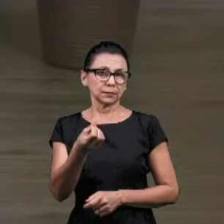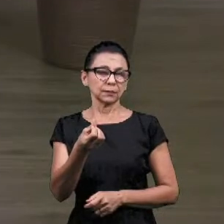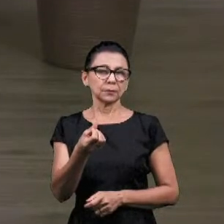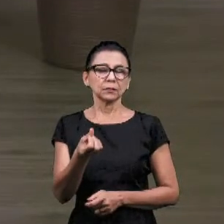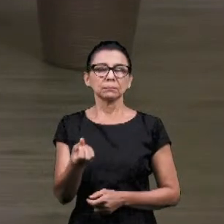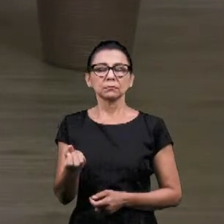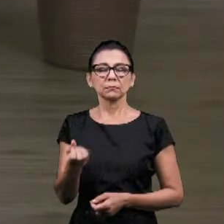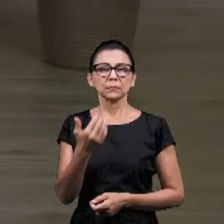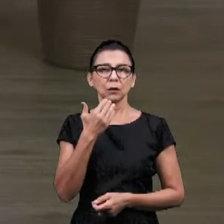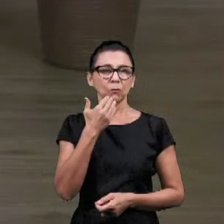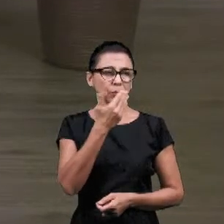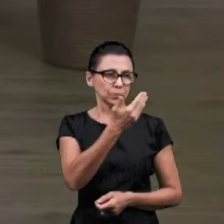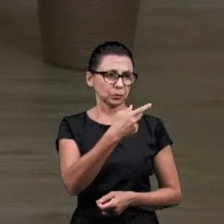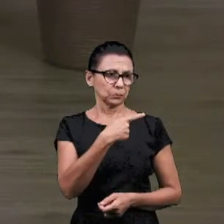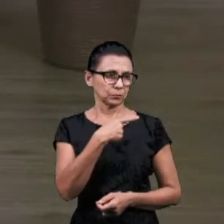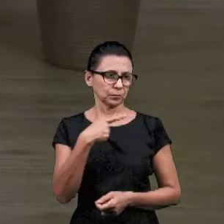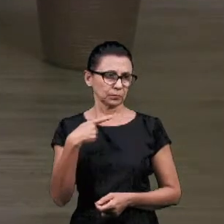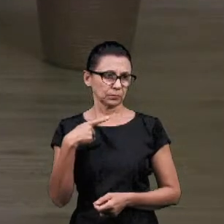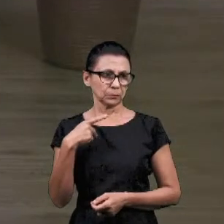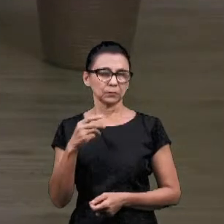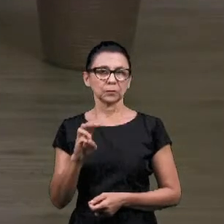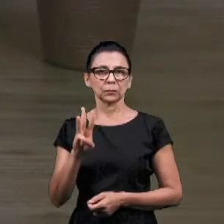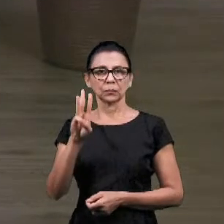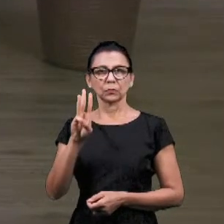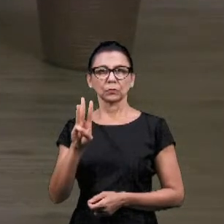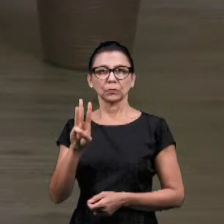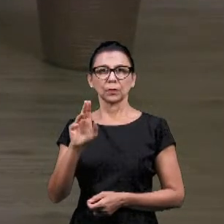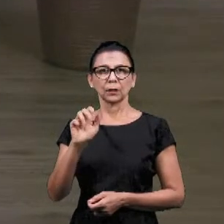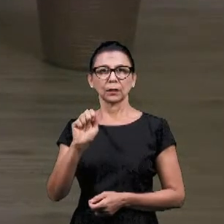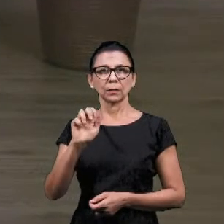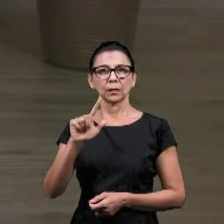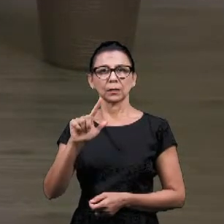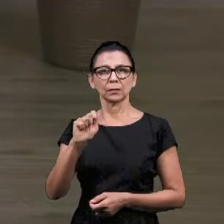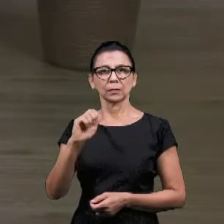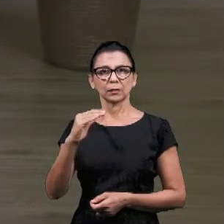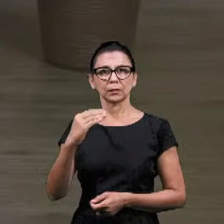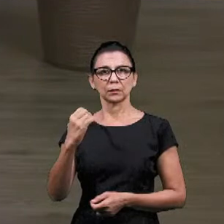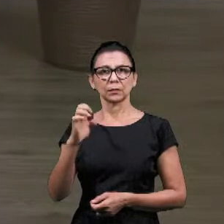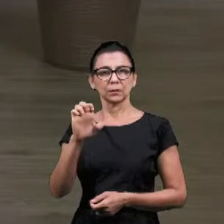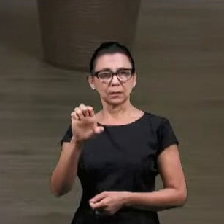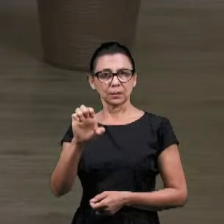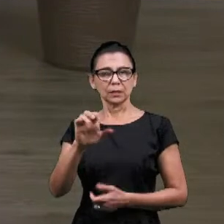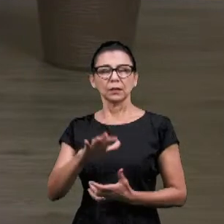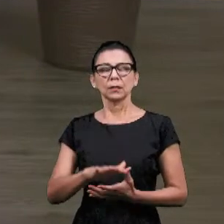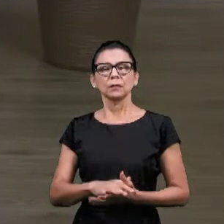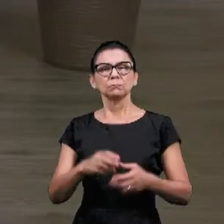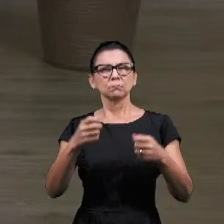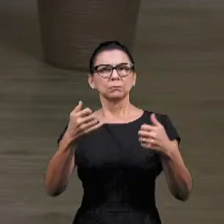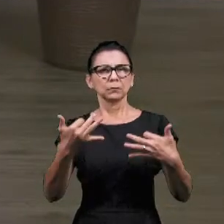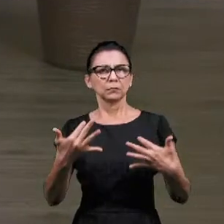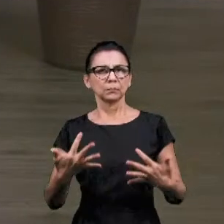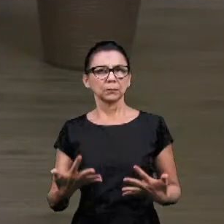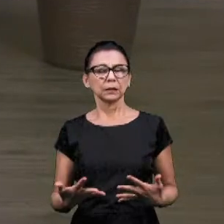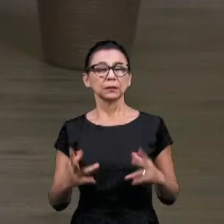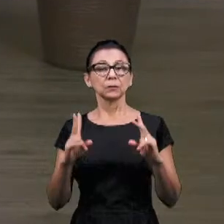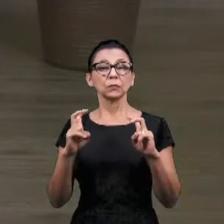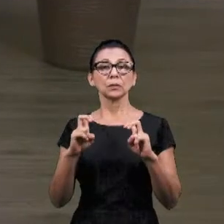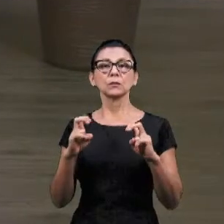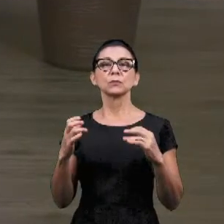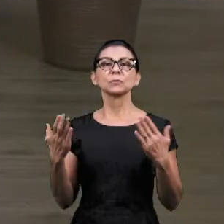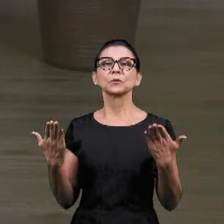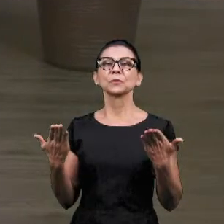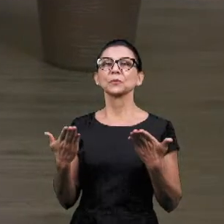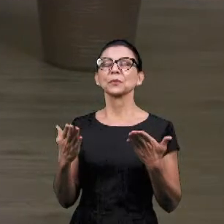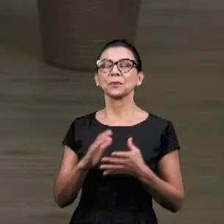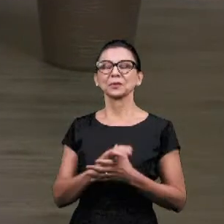vou pedir ao pastor Wallace que ele fale um pouquinho sobre o assunto que vai ser abordado hoje na mensagem. Né? Faça uma